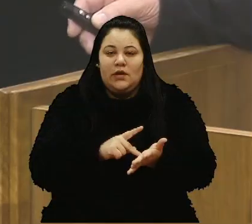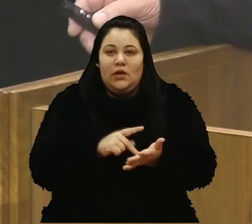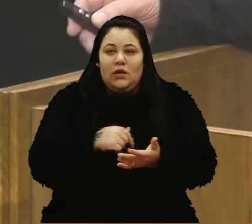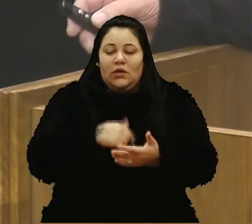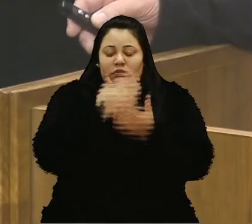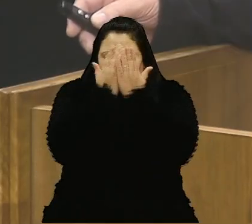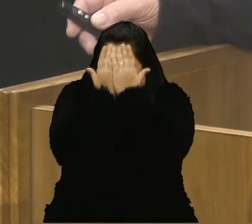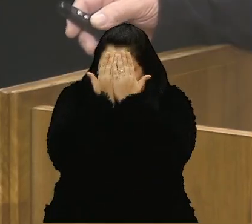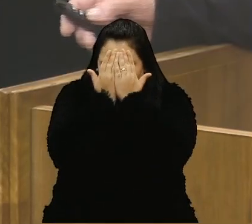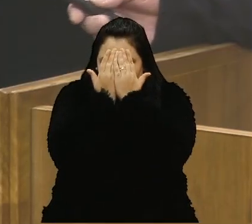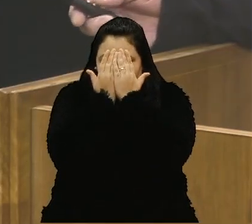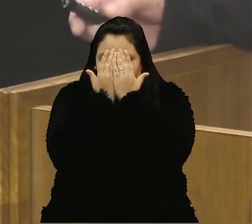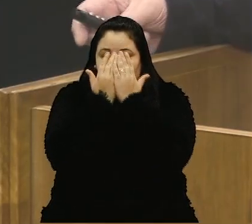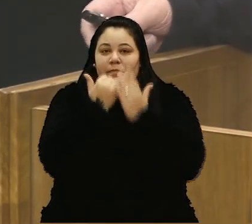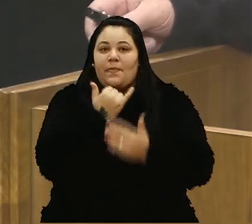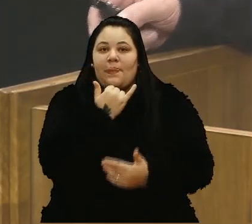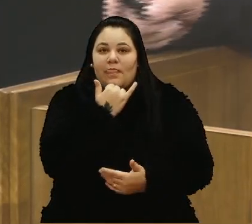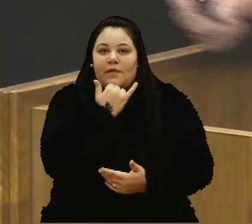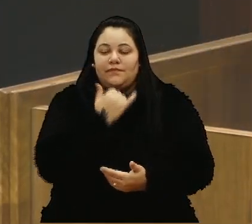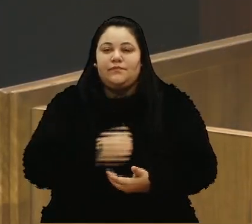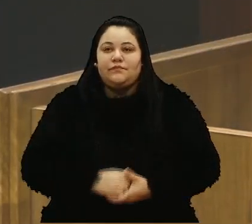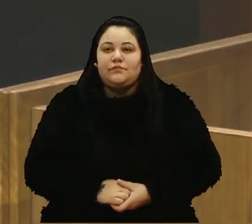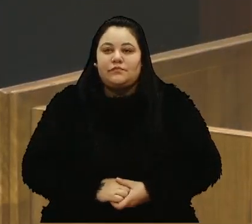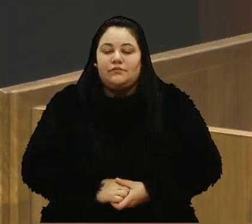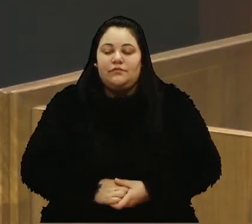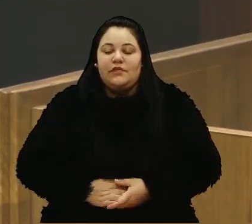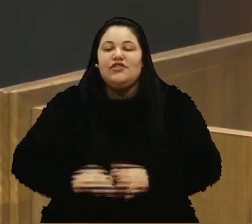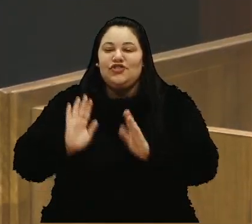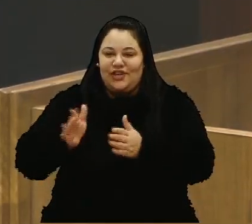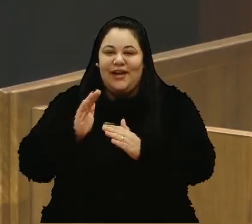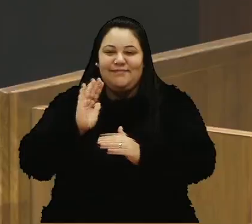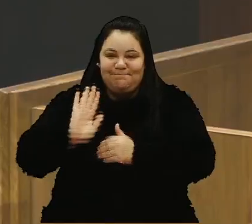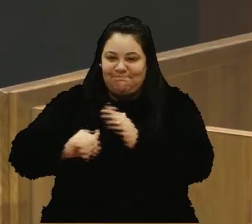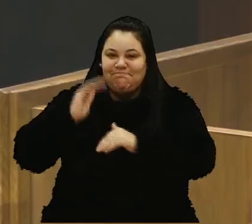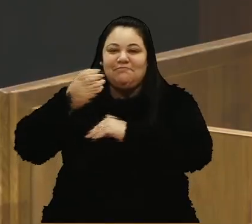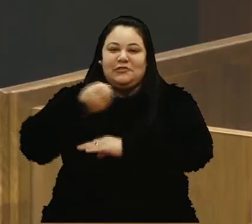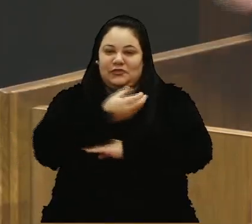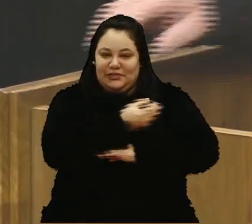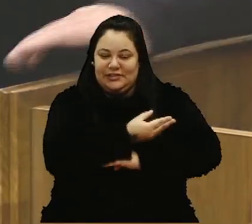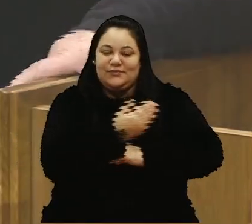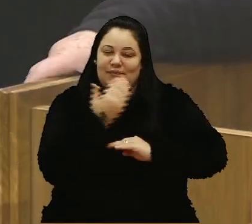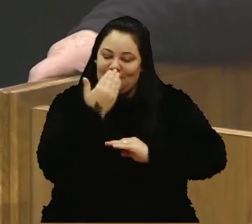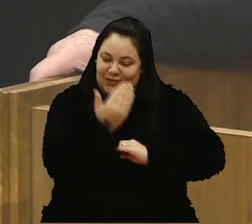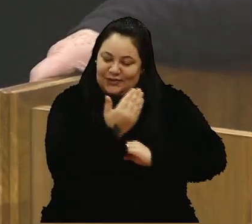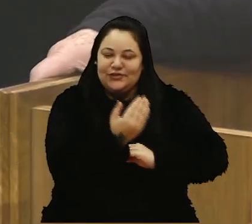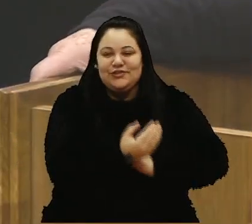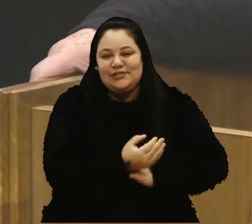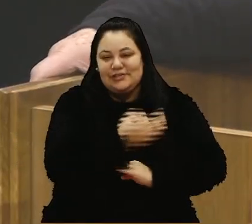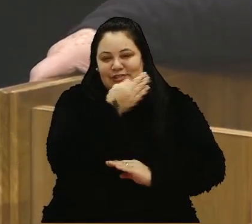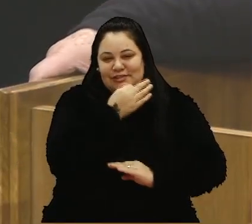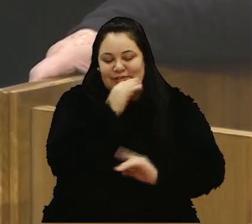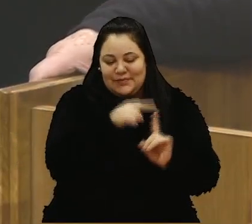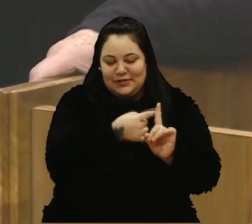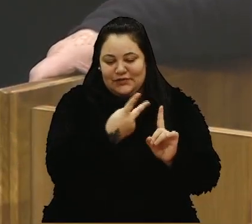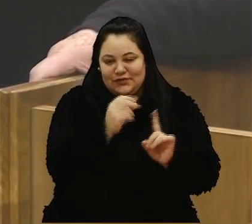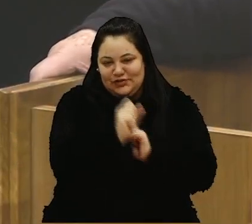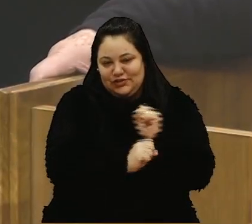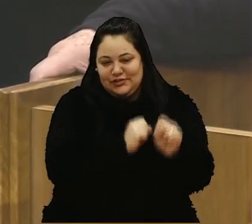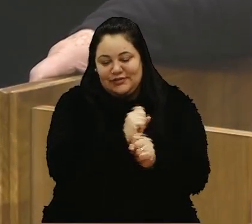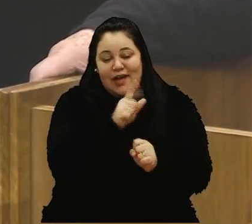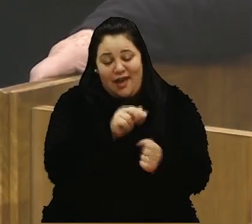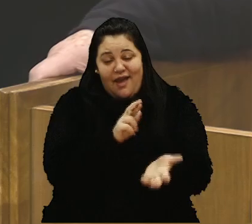digo que está à frente, né, de Caxias, mais de 20 anos, é perfeitamente